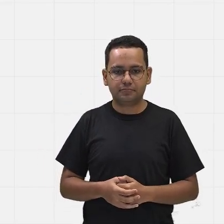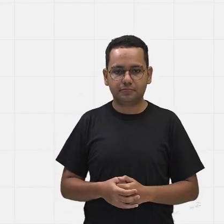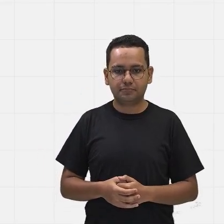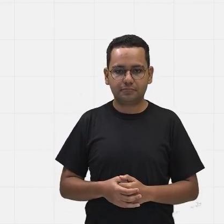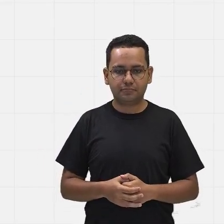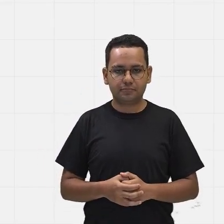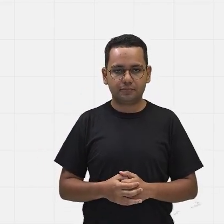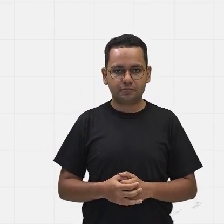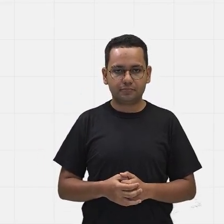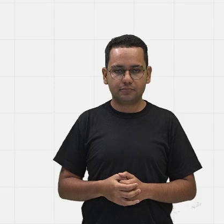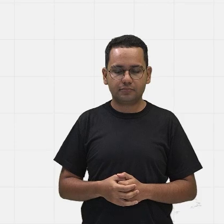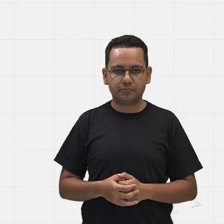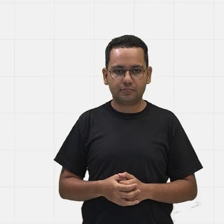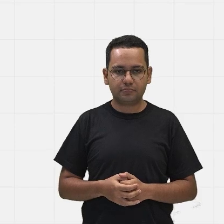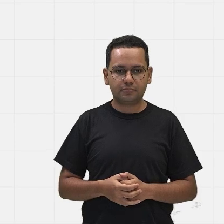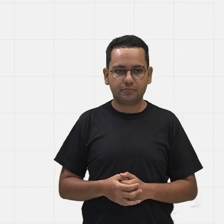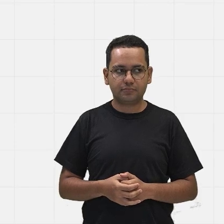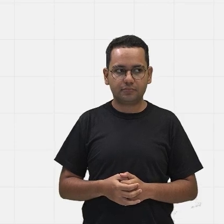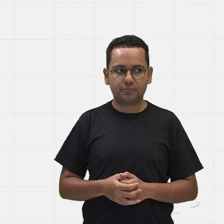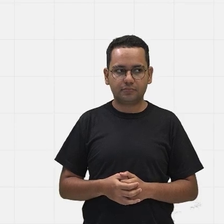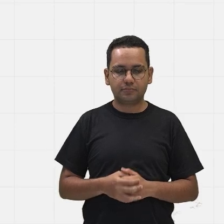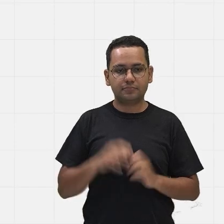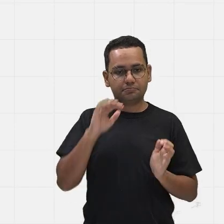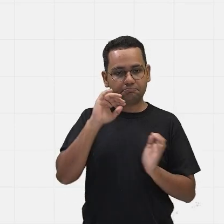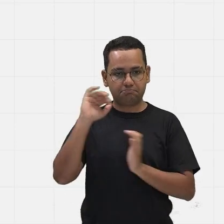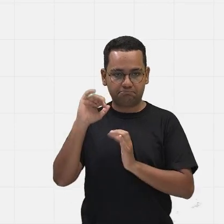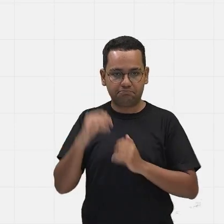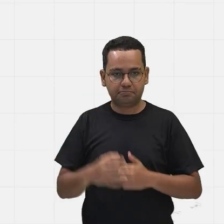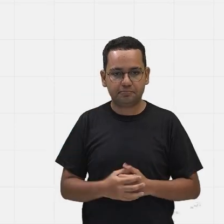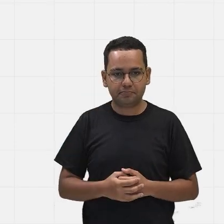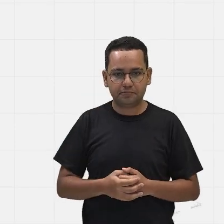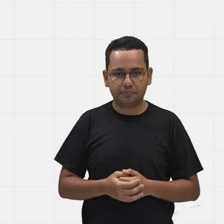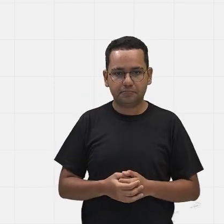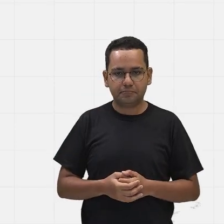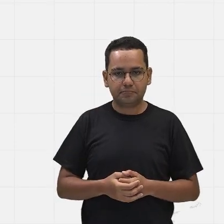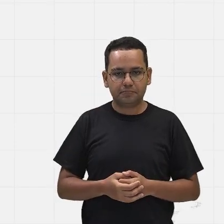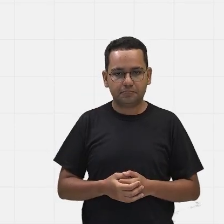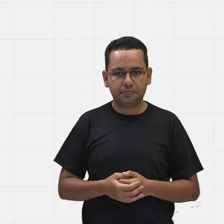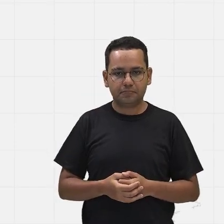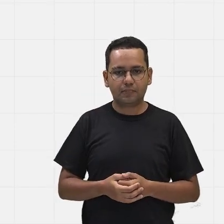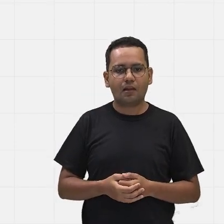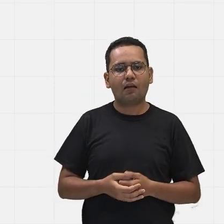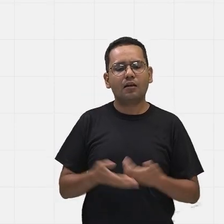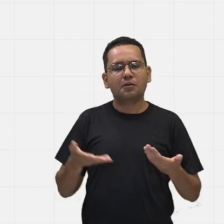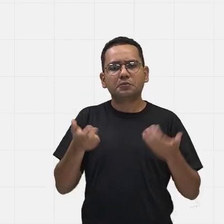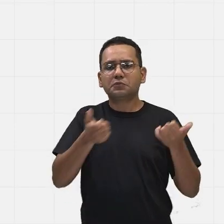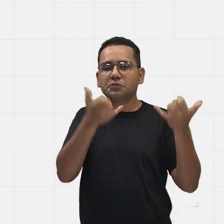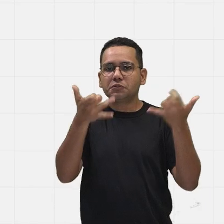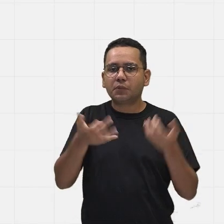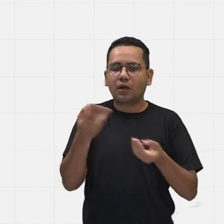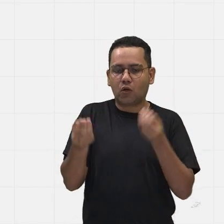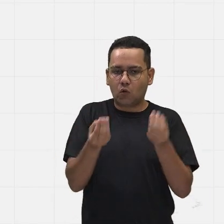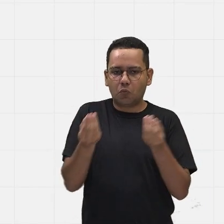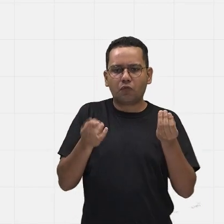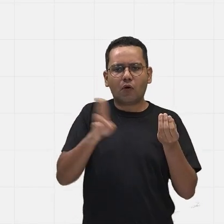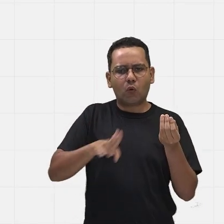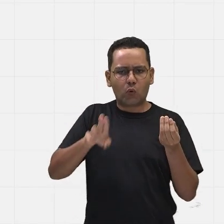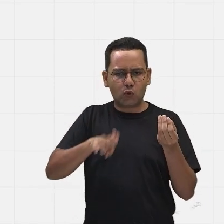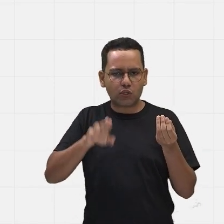Agora vamos apresentar como conectar para as videoaulas interativas na CPU ou